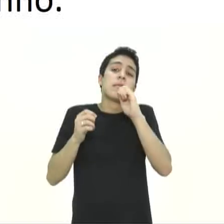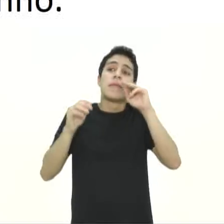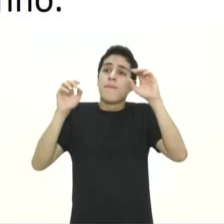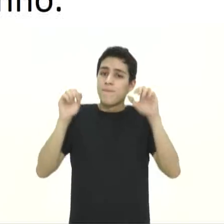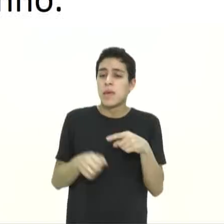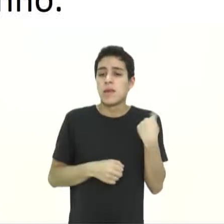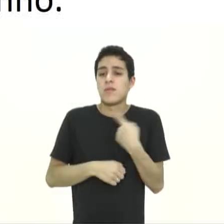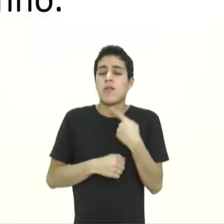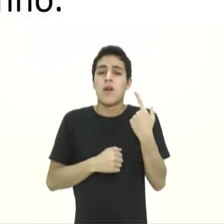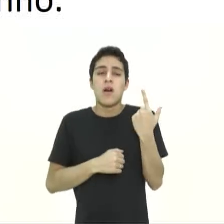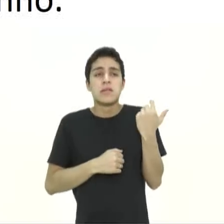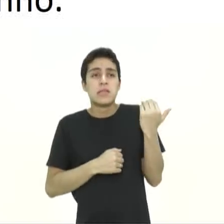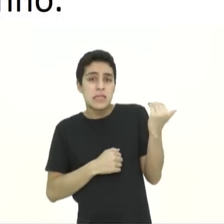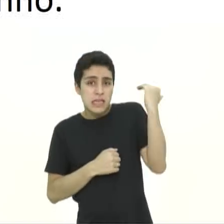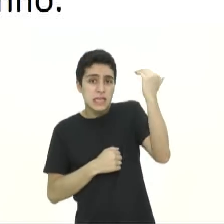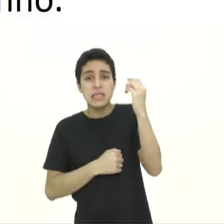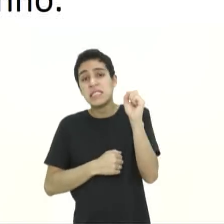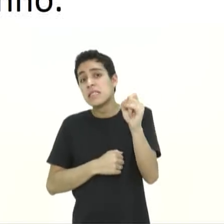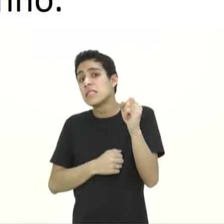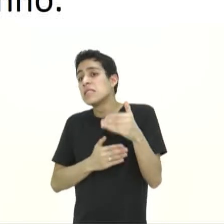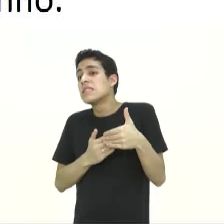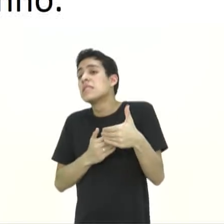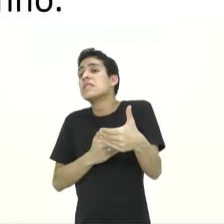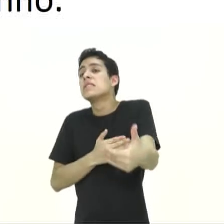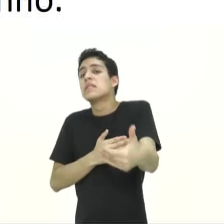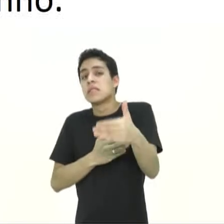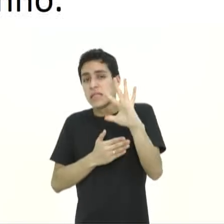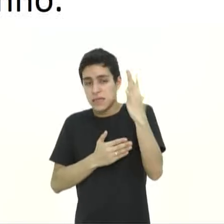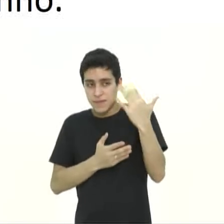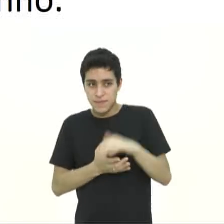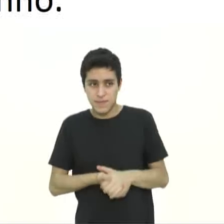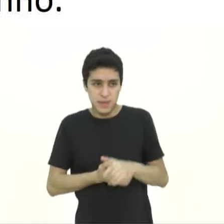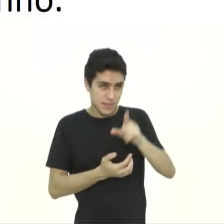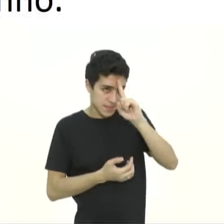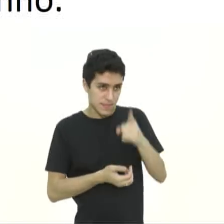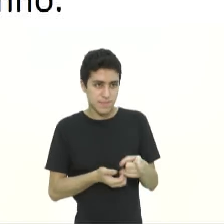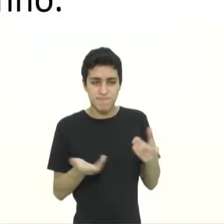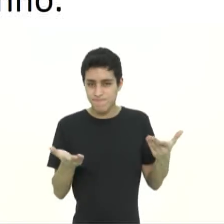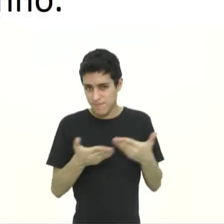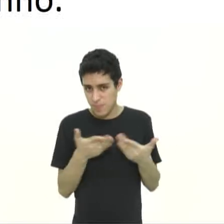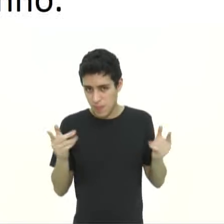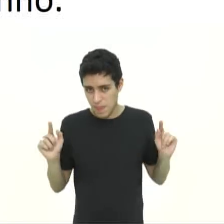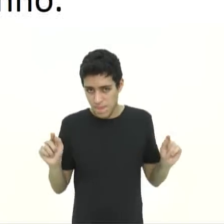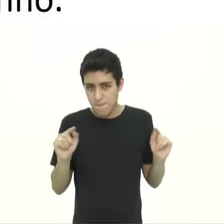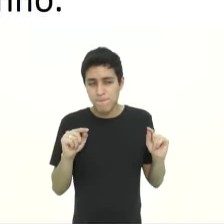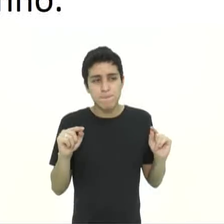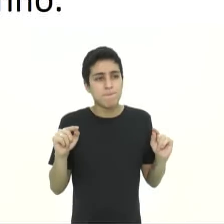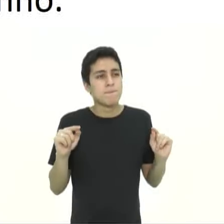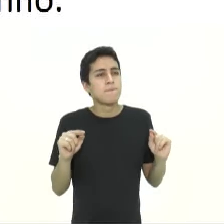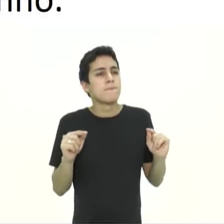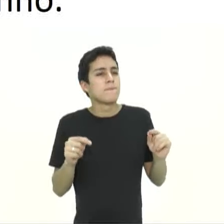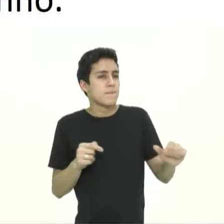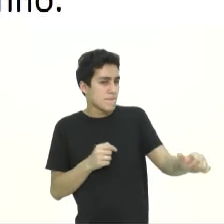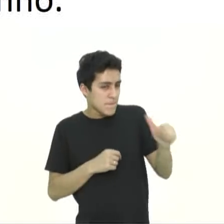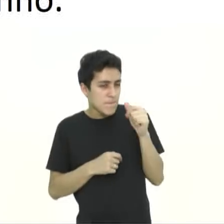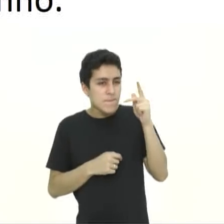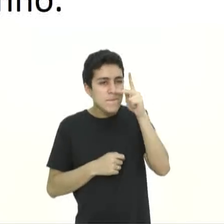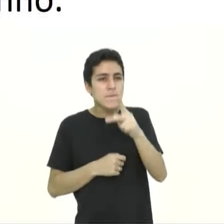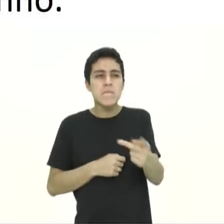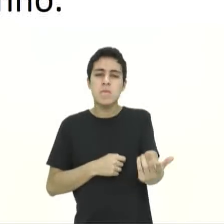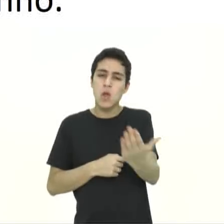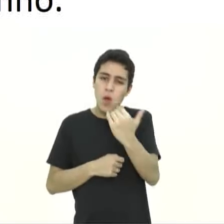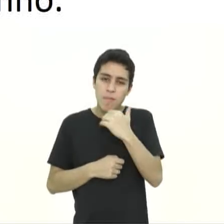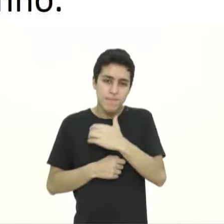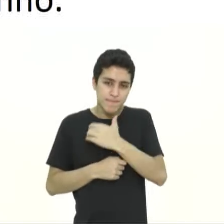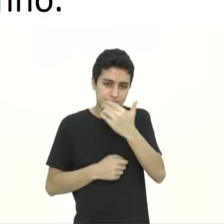ainda teria possibilidade, né? E o imperativo, que é o que nós vamos estudar agora, que é beba o vinho, coma